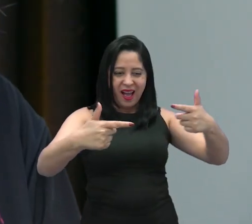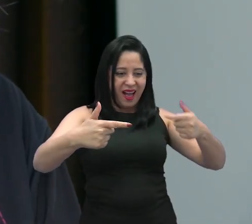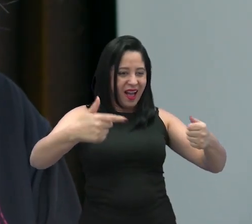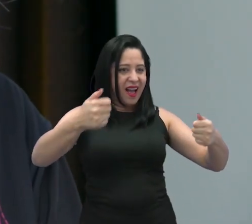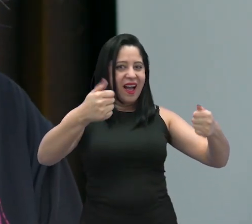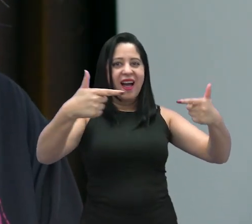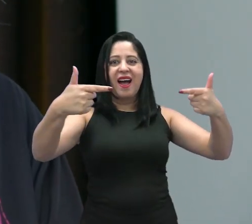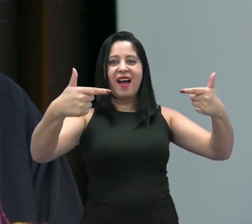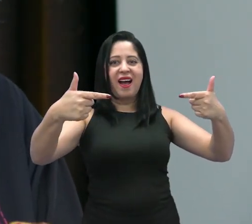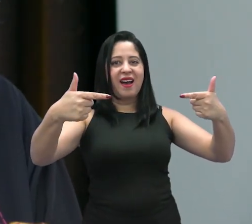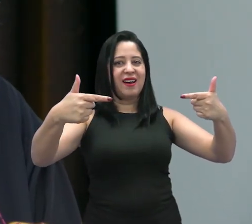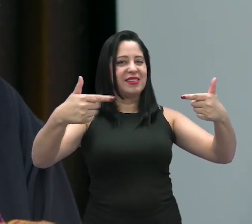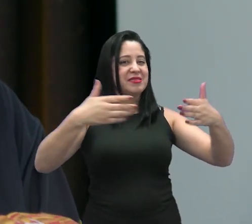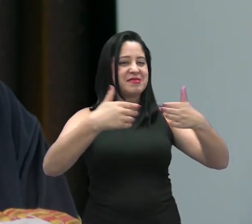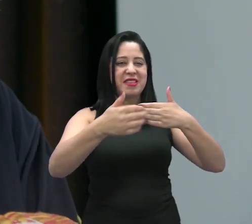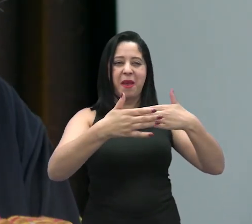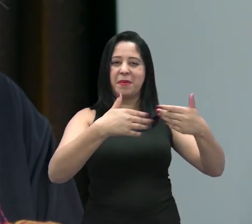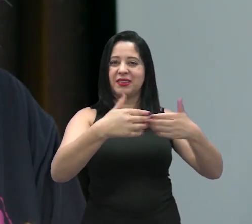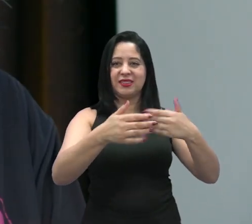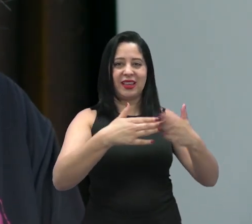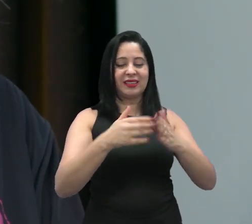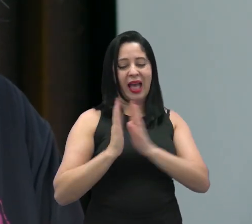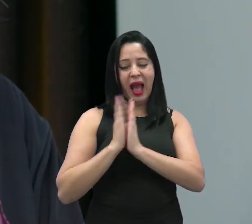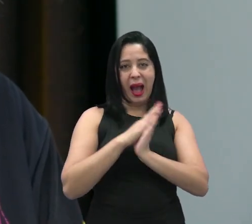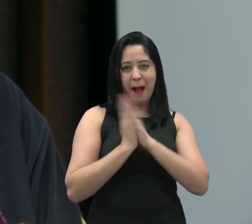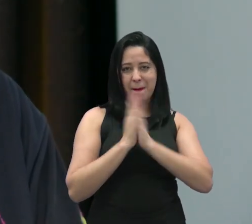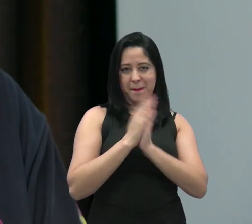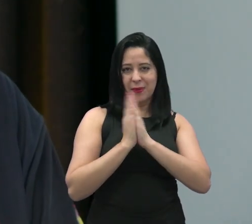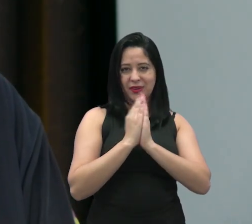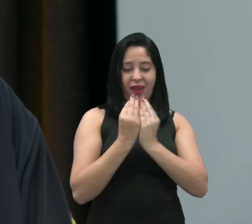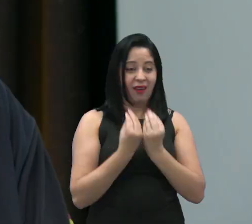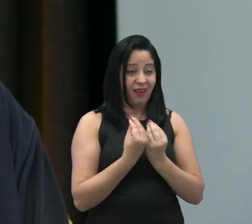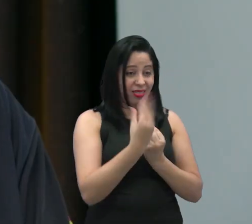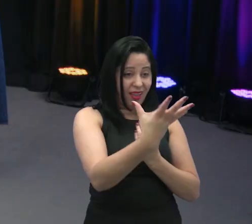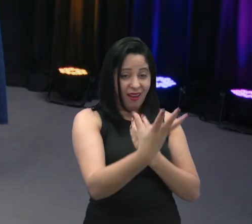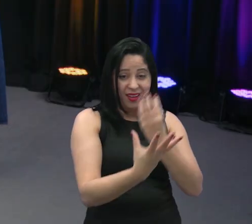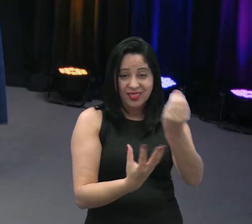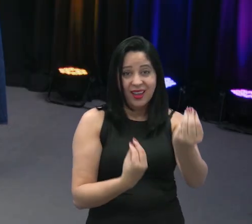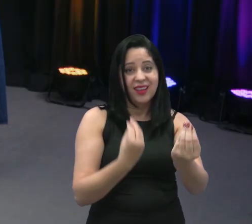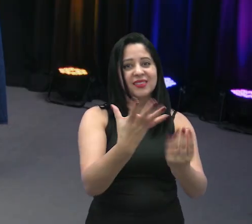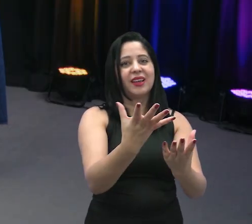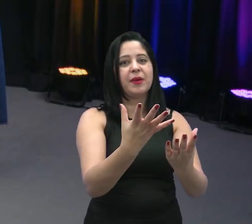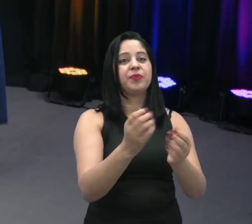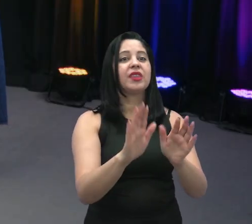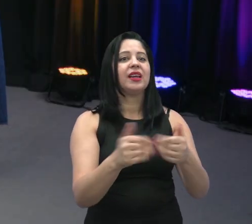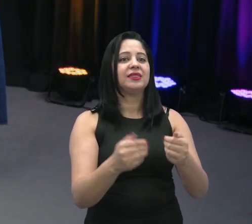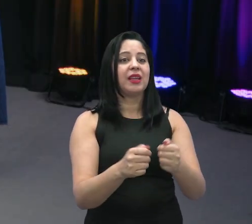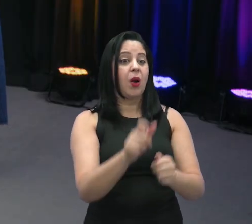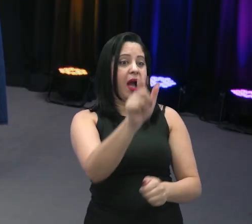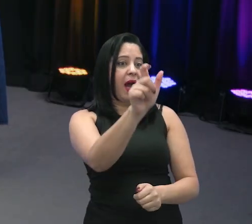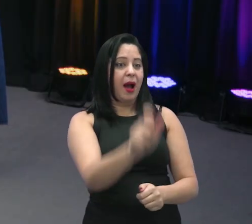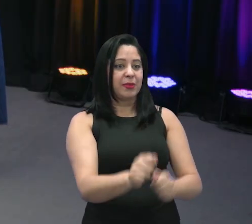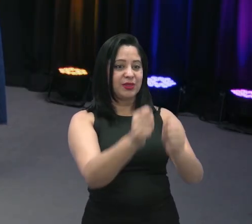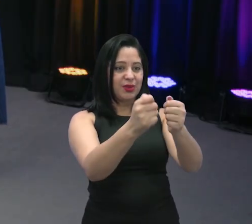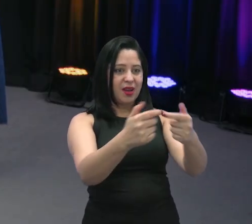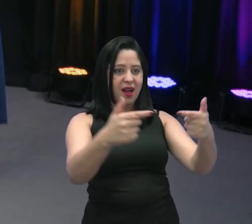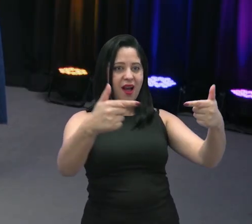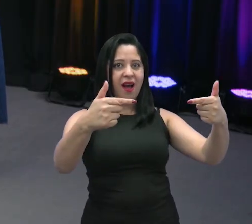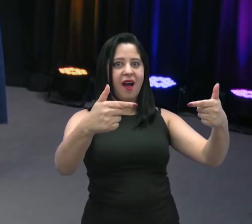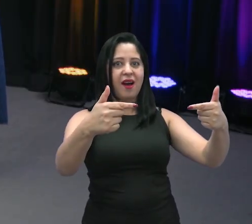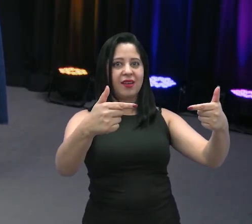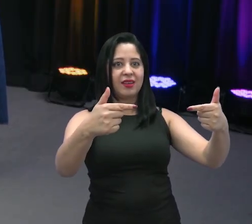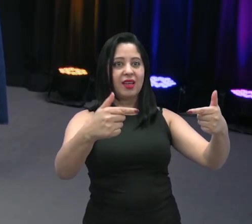os lugares, né? O companheiro de todas as horas é a nossa boneca. E esse primeiro sorriso, ele